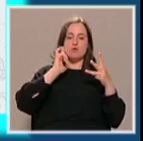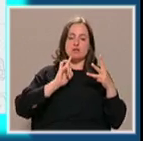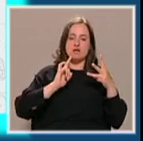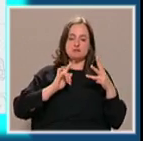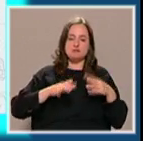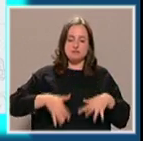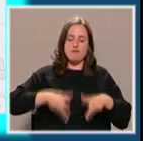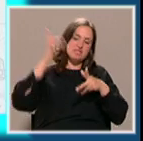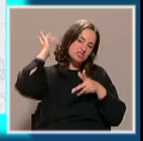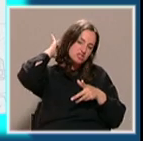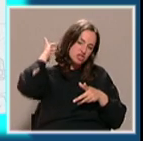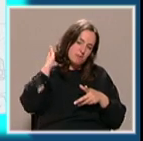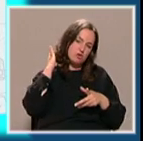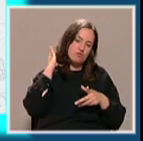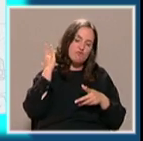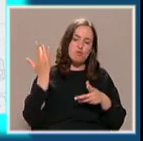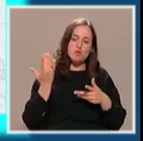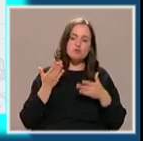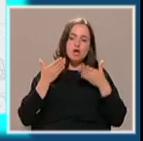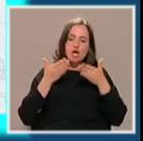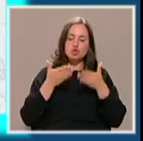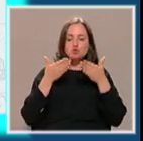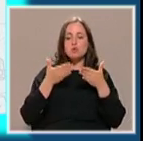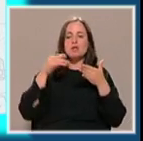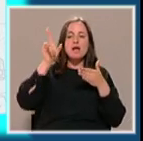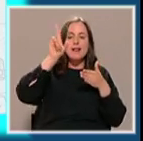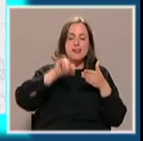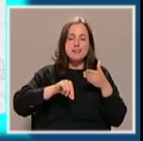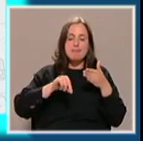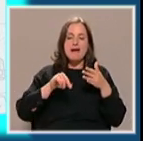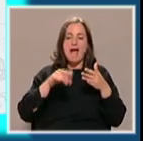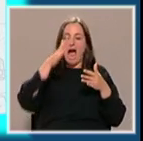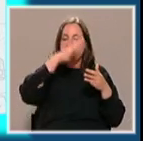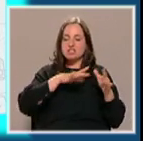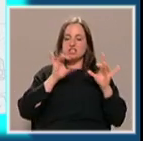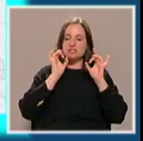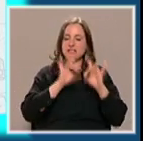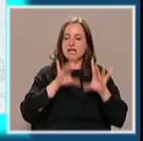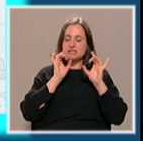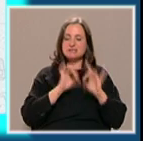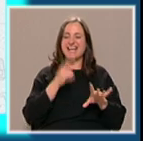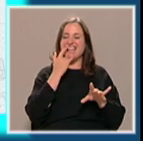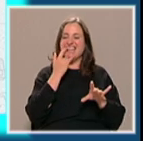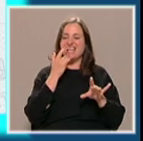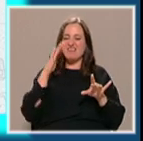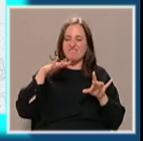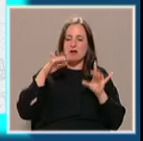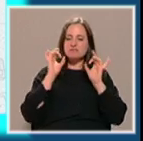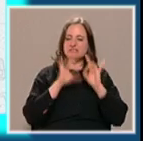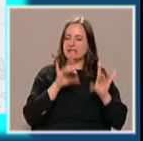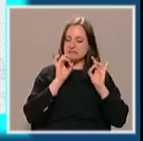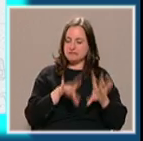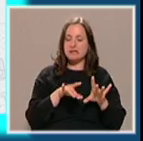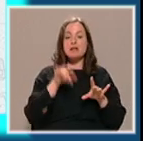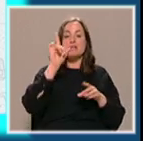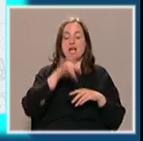do sistema nervoso e diminui o risco de alergias e problemas dentários. Referir